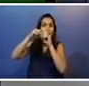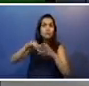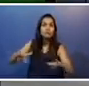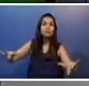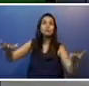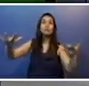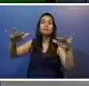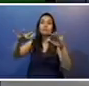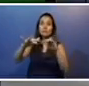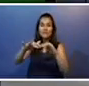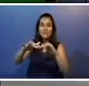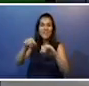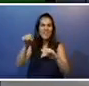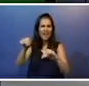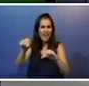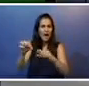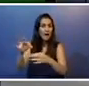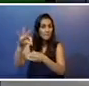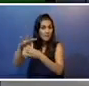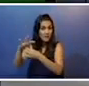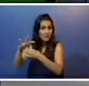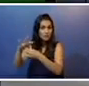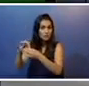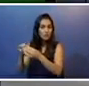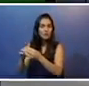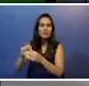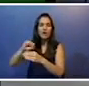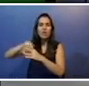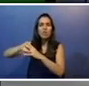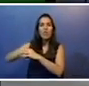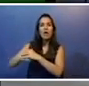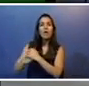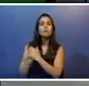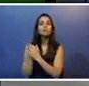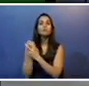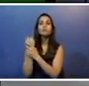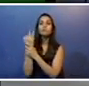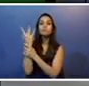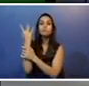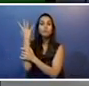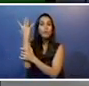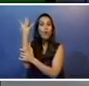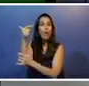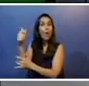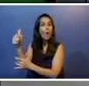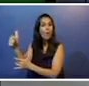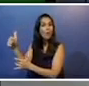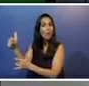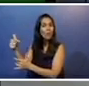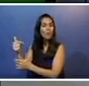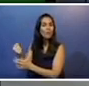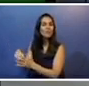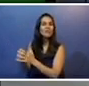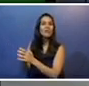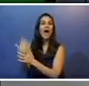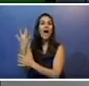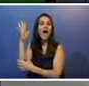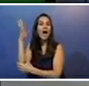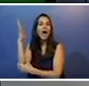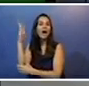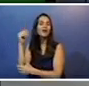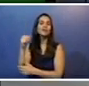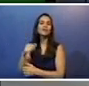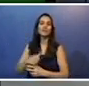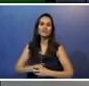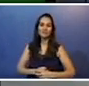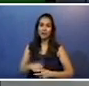E através dessas sementinhas que elas espalham pelo meio ambiente, é onde surgem, né, novas árvores, e